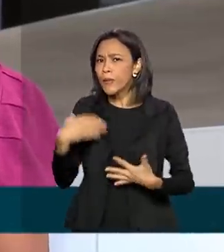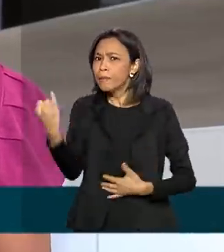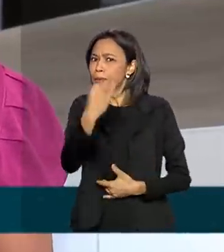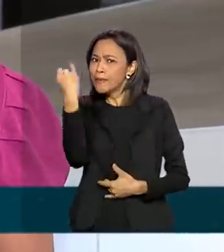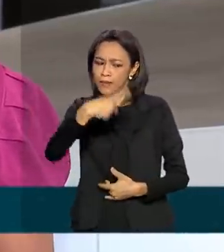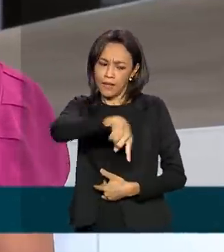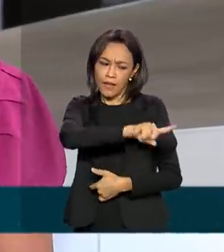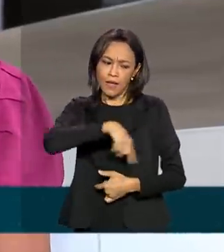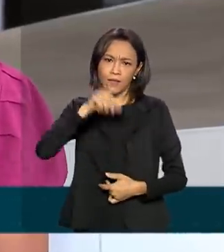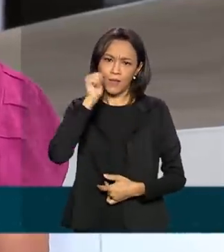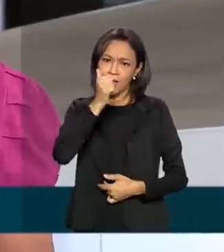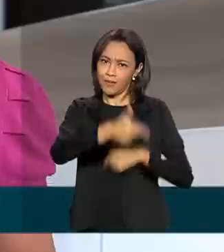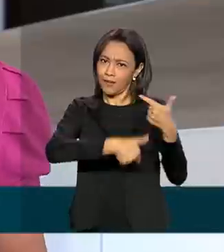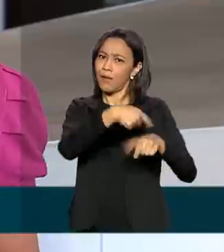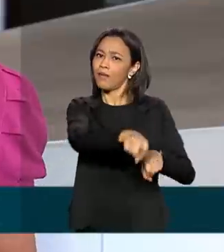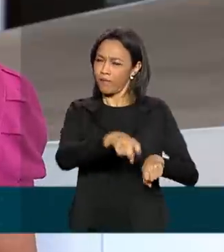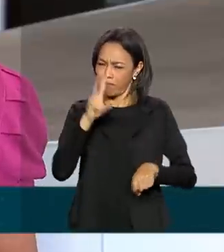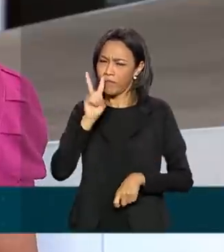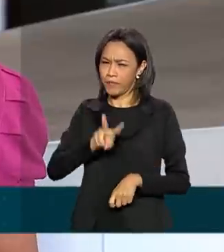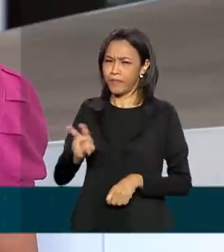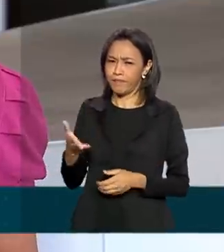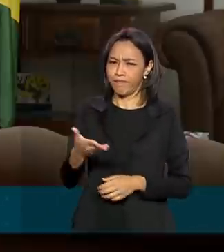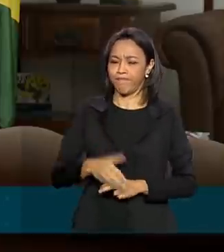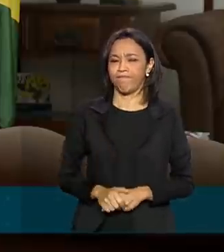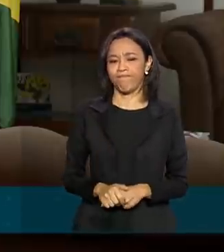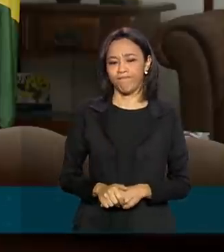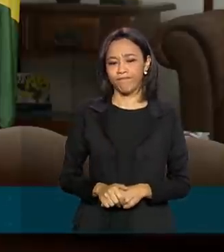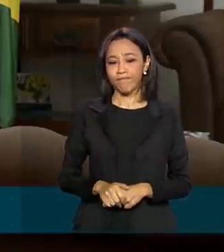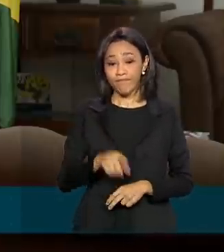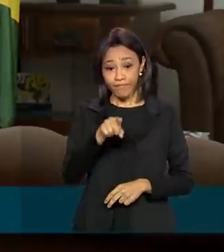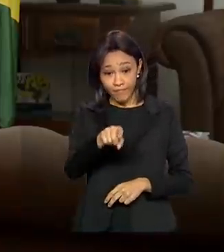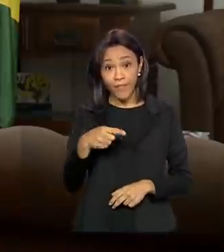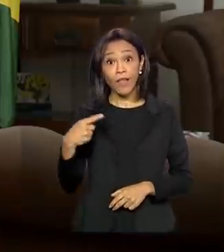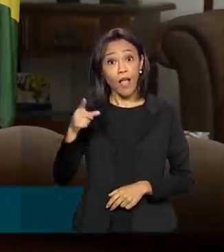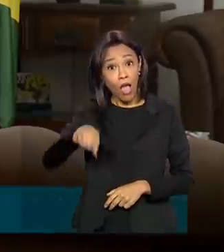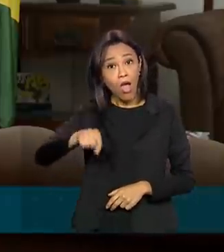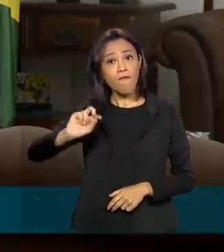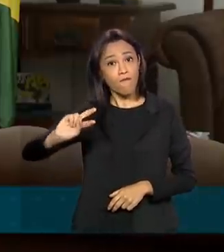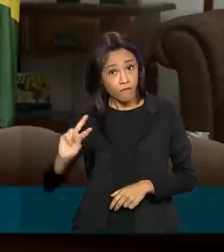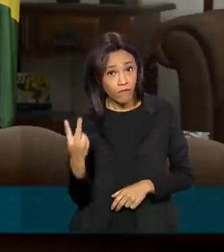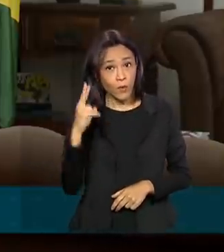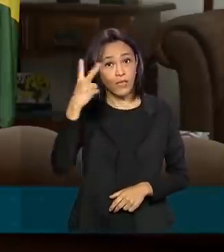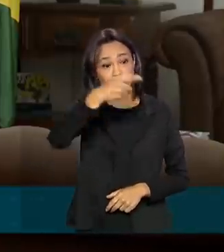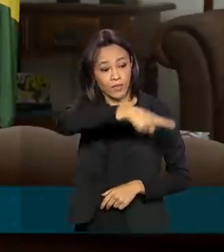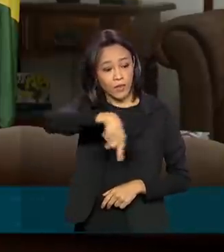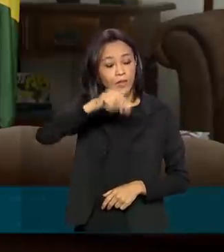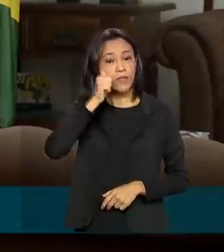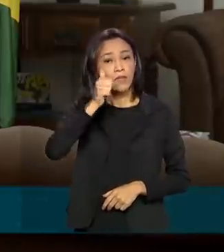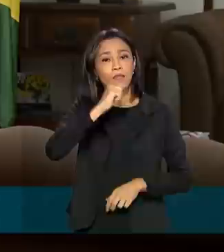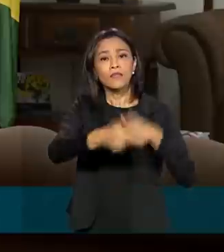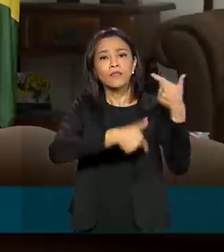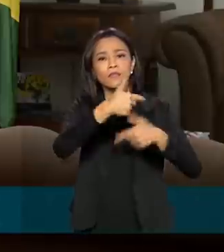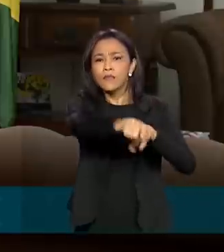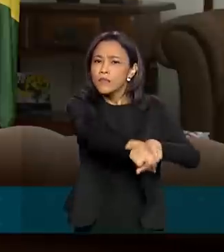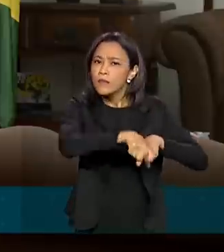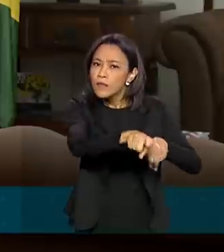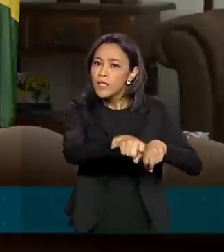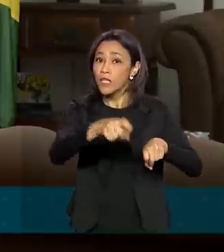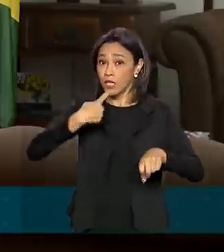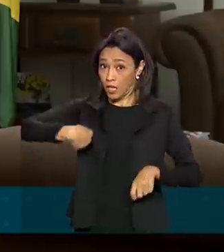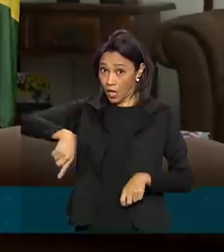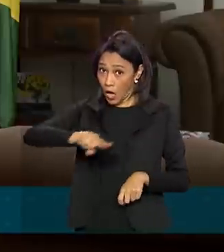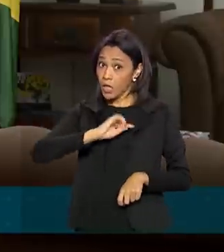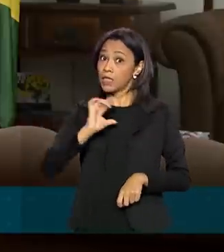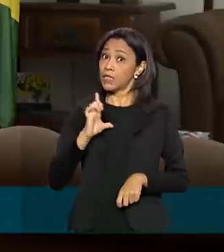mulheres do campo. Vamos ver. É a valorização das mulheres produtoras rurais. Que nós temos